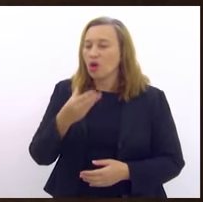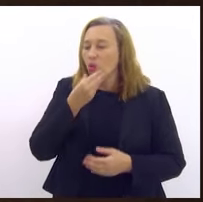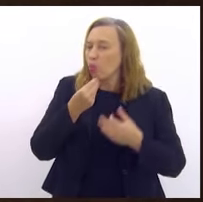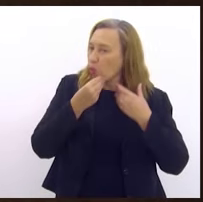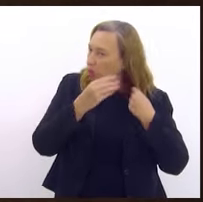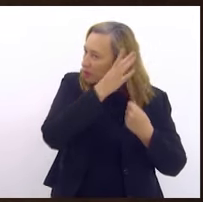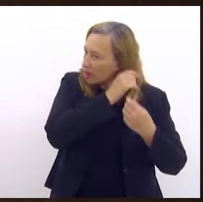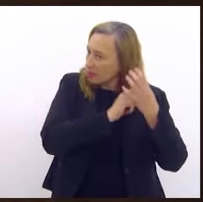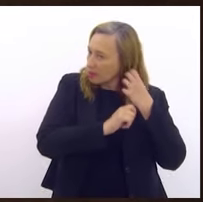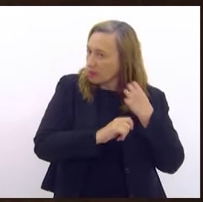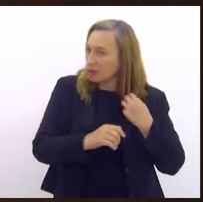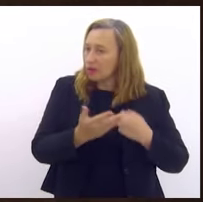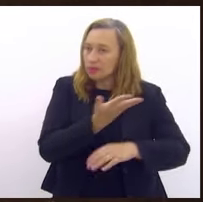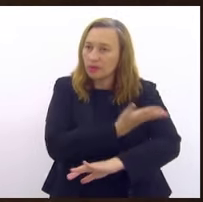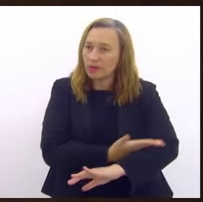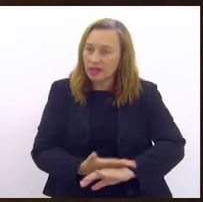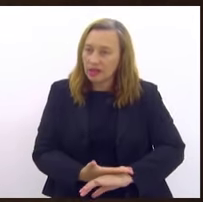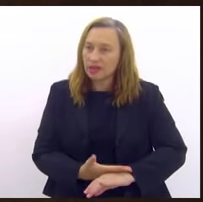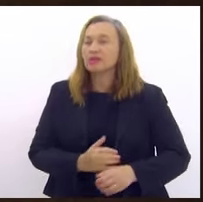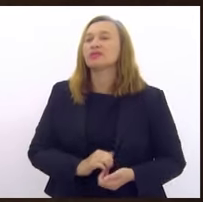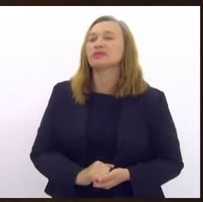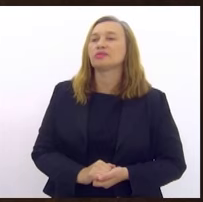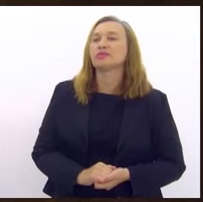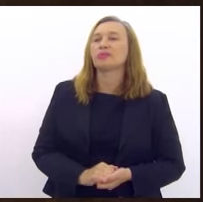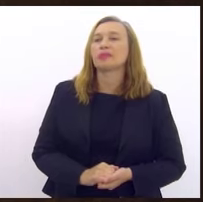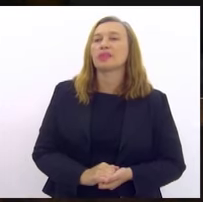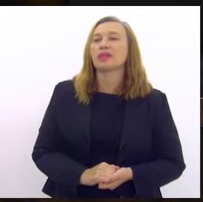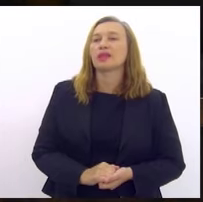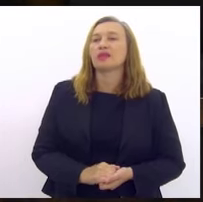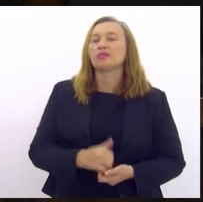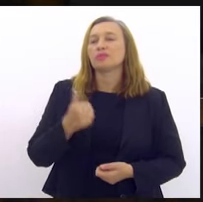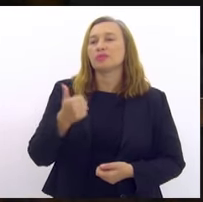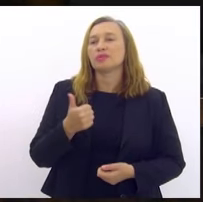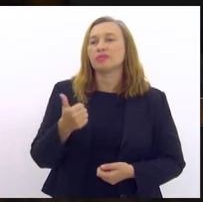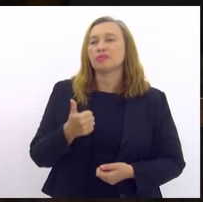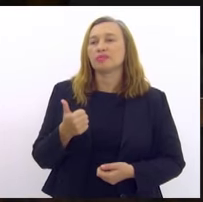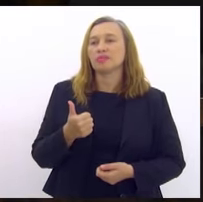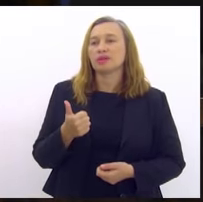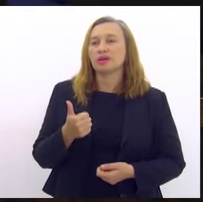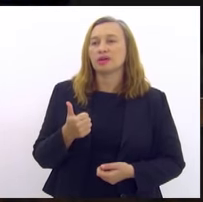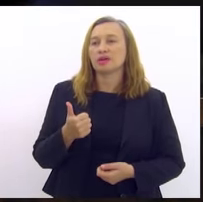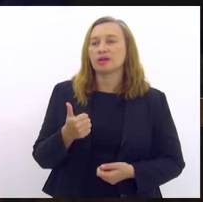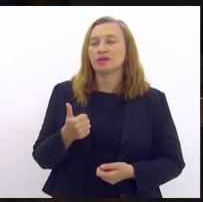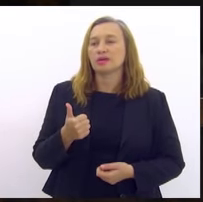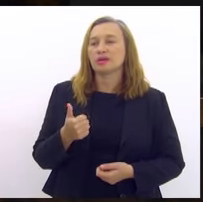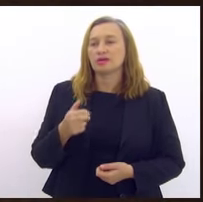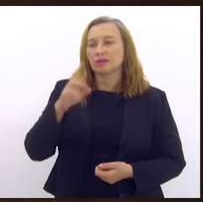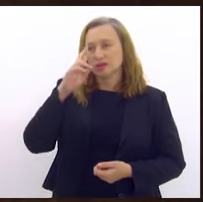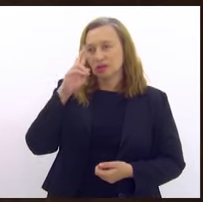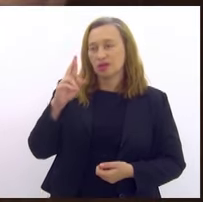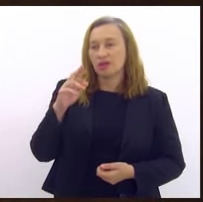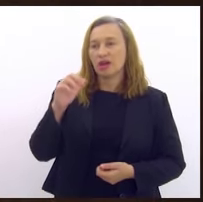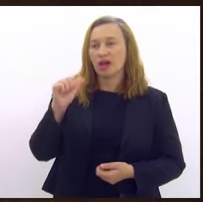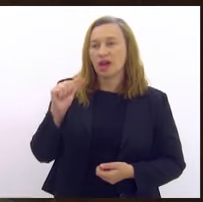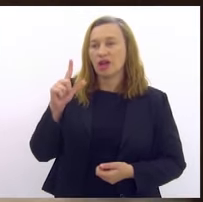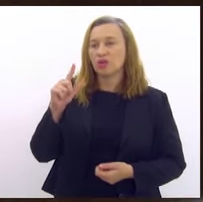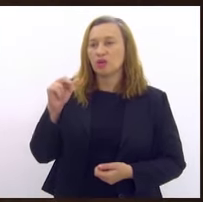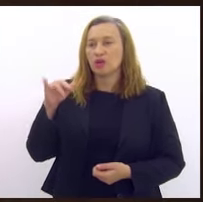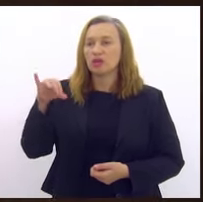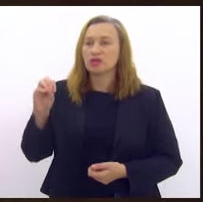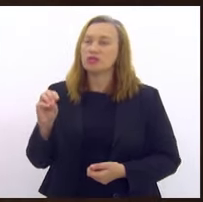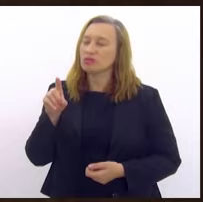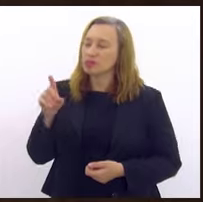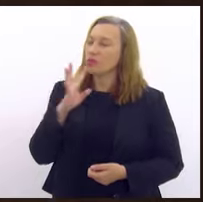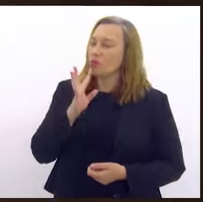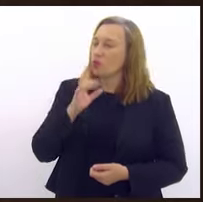brancos. Aloysio Gama foi meu primeiro patrão no Tribunal de Contas do Estado. Aloysio Gama. E ele é peixinho. Você conhece